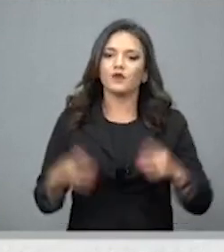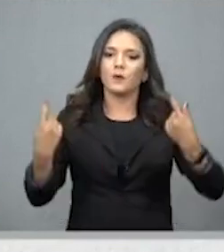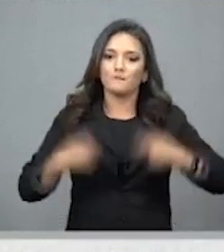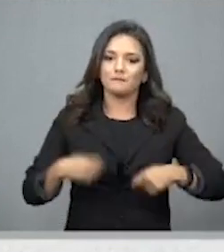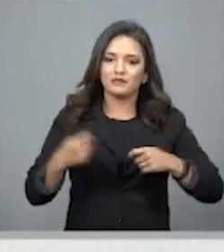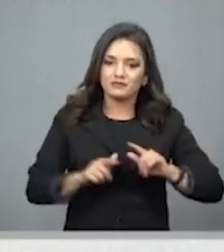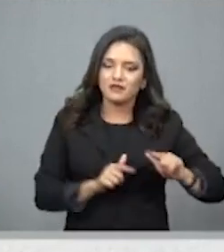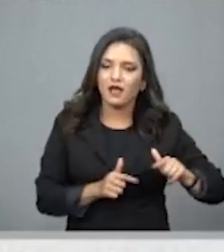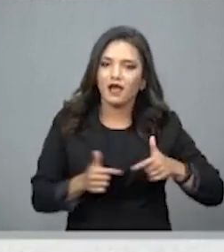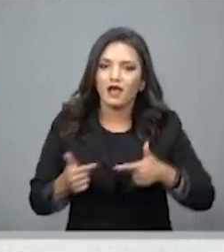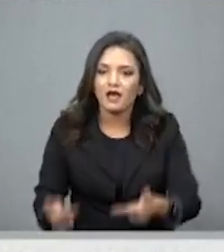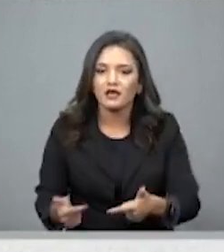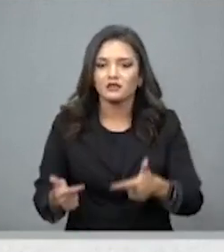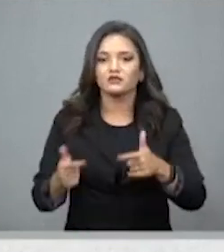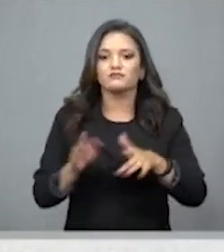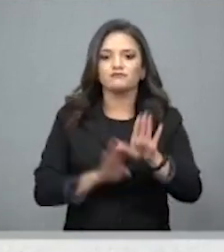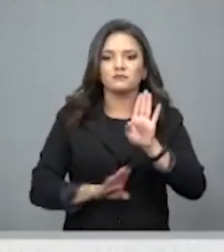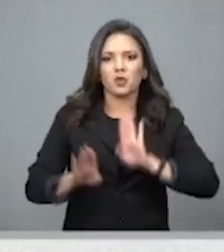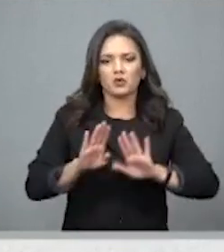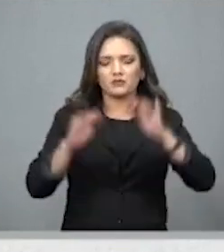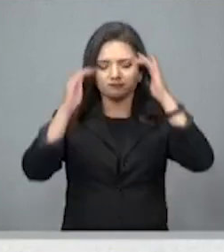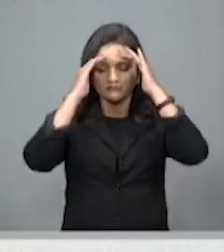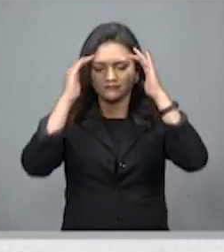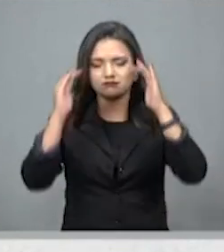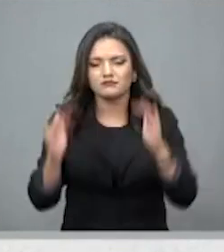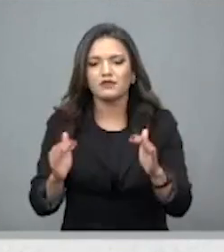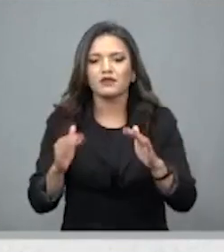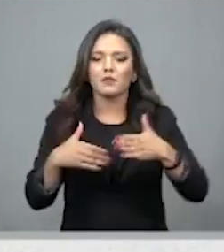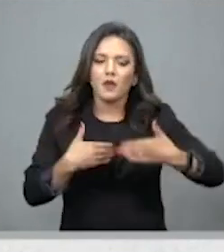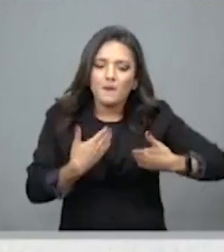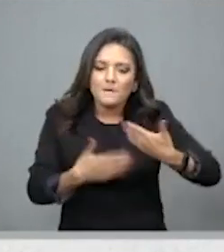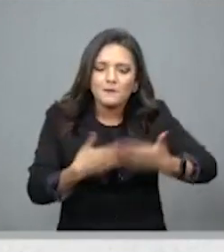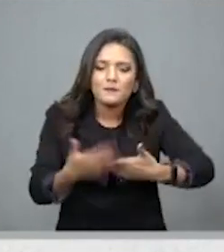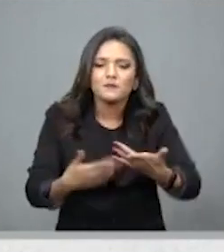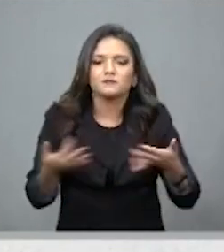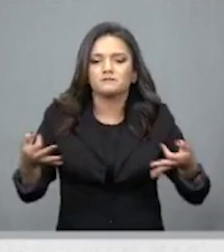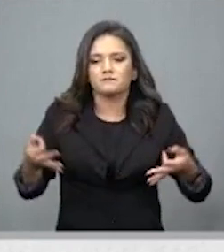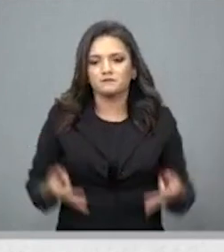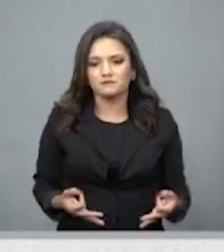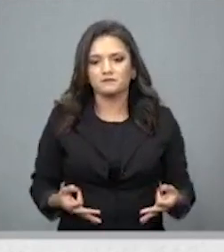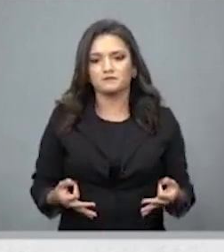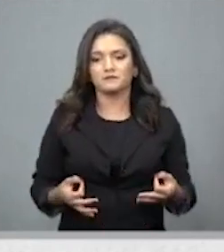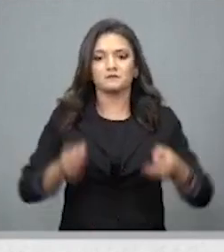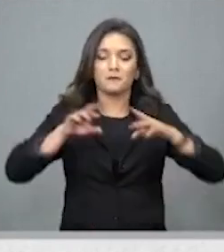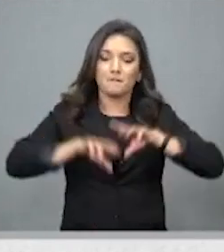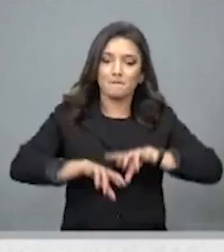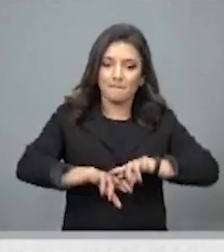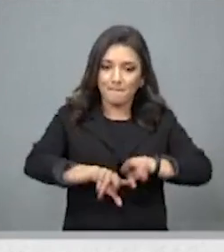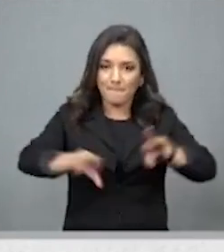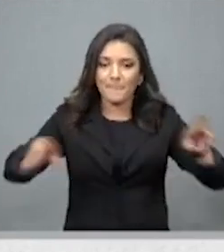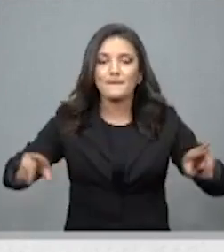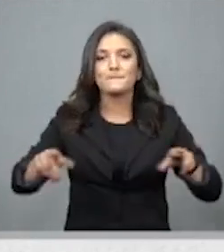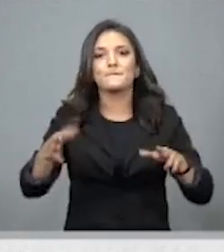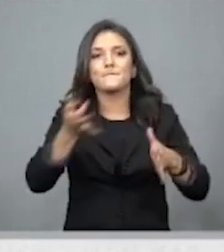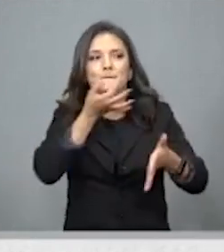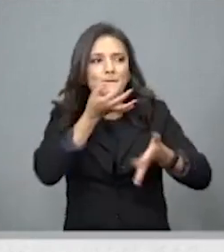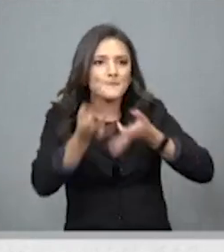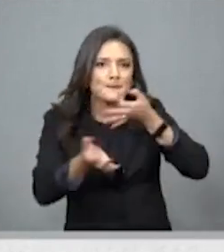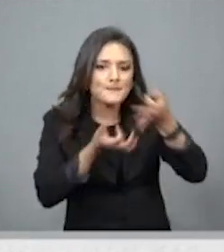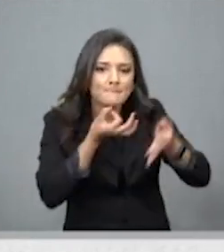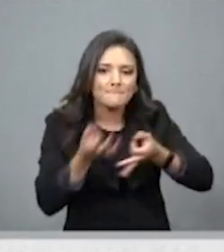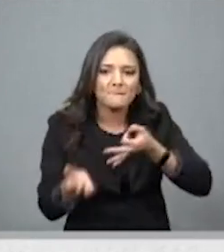proporcionalidade e com procedimentos adequados para que o pluralismo adversidade